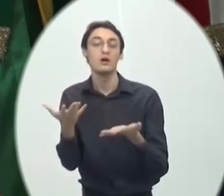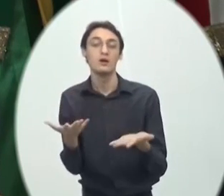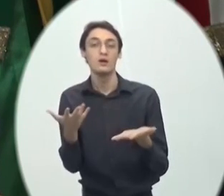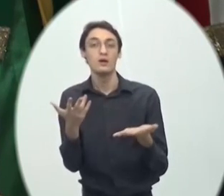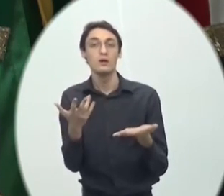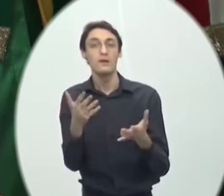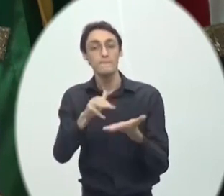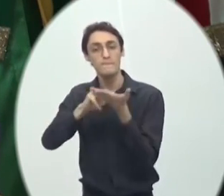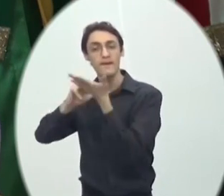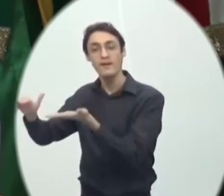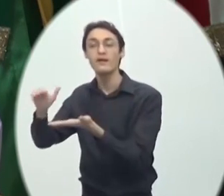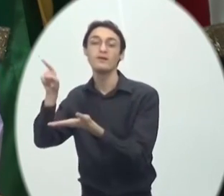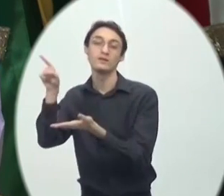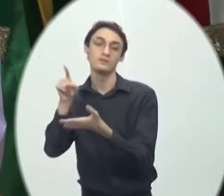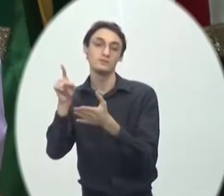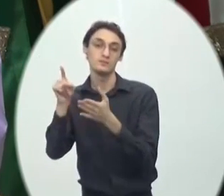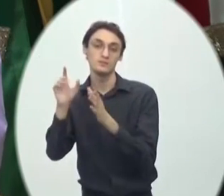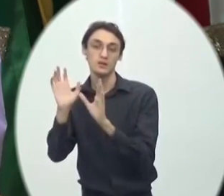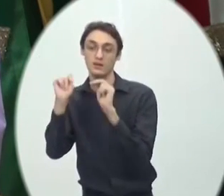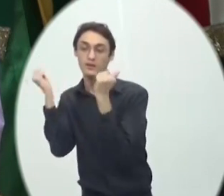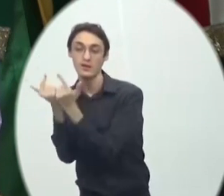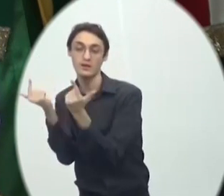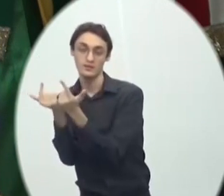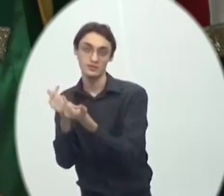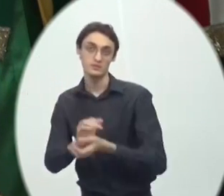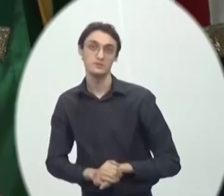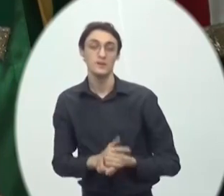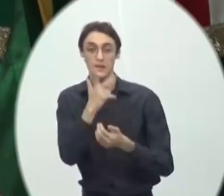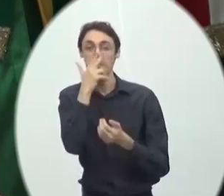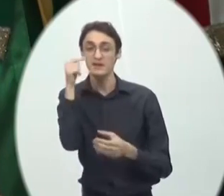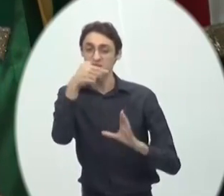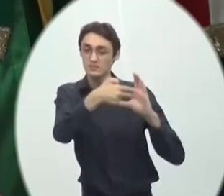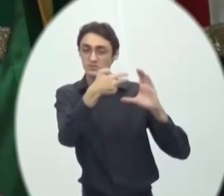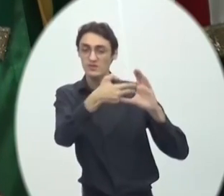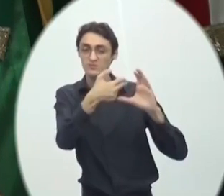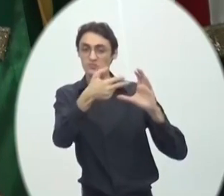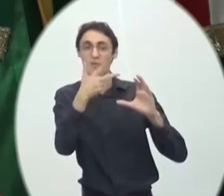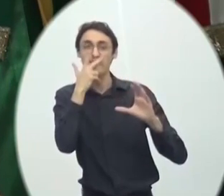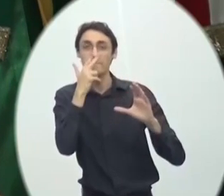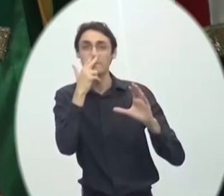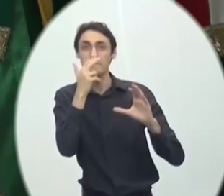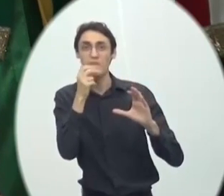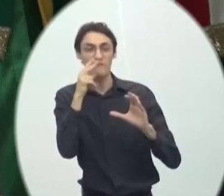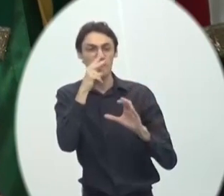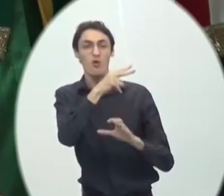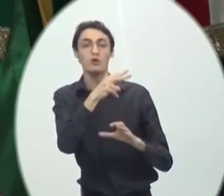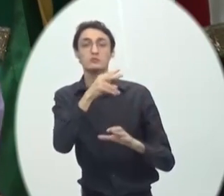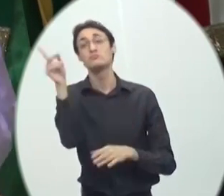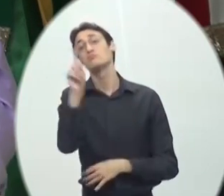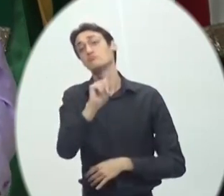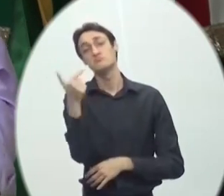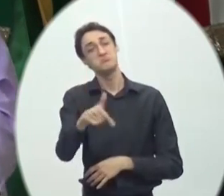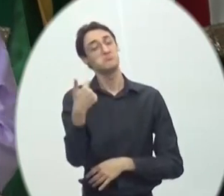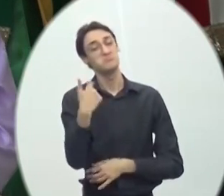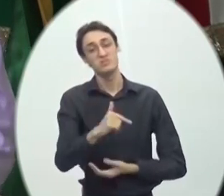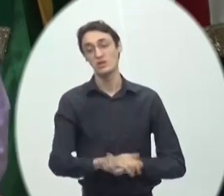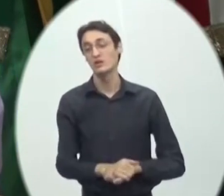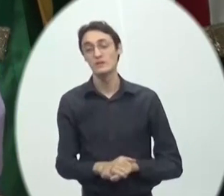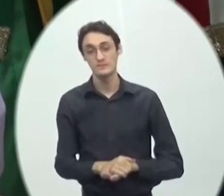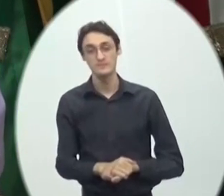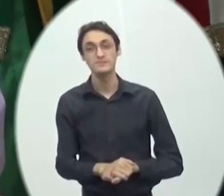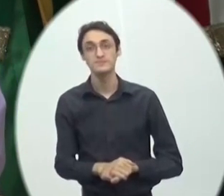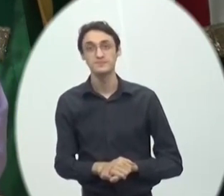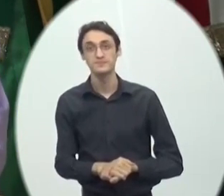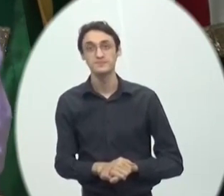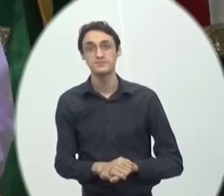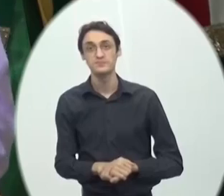gente não temos mais aquela força, presidente, esta casa. Não estamos sendo atendidos. O vereador Jair já pediu várias vezes